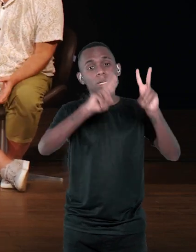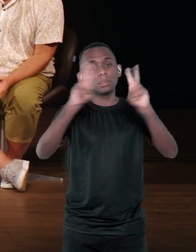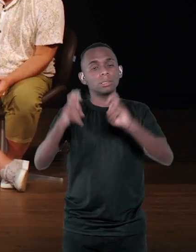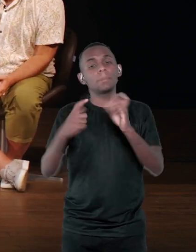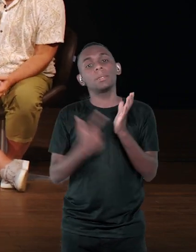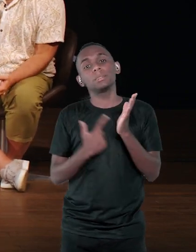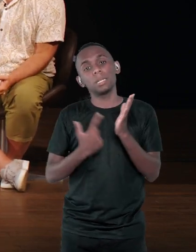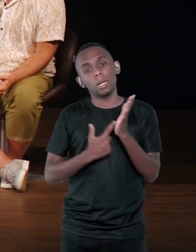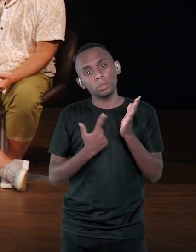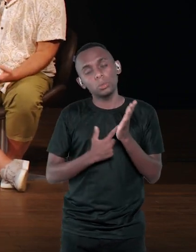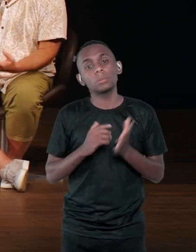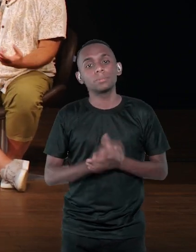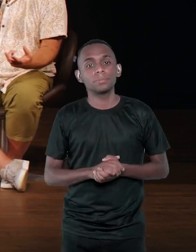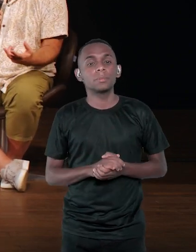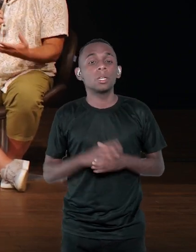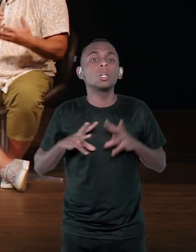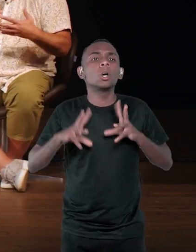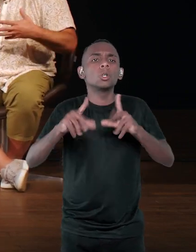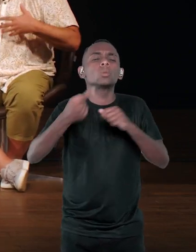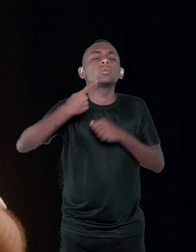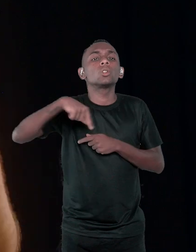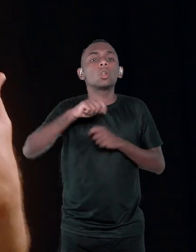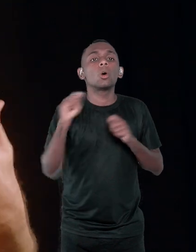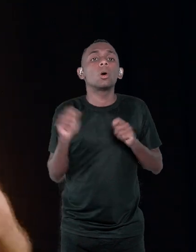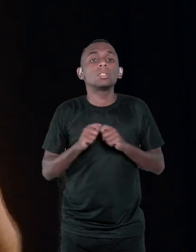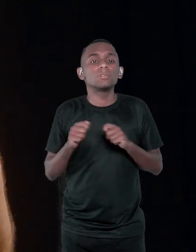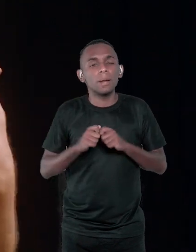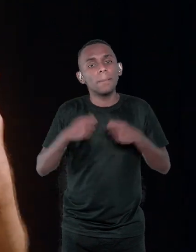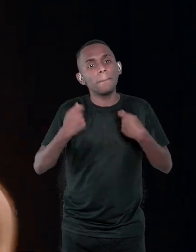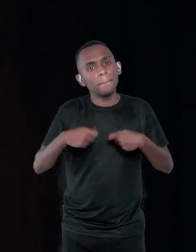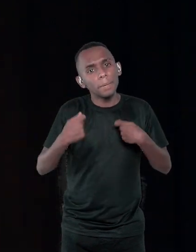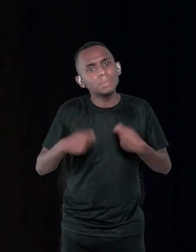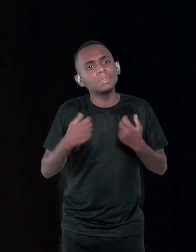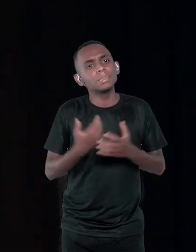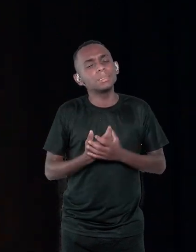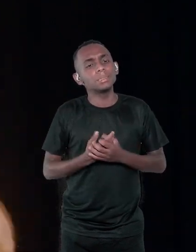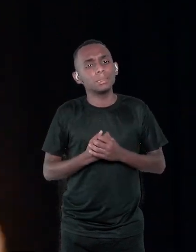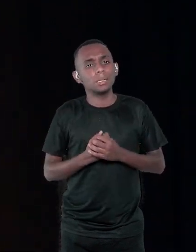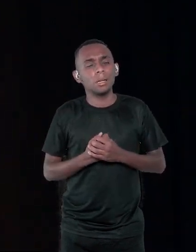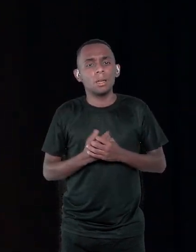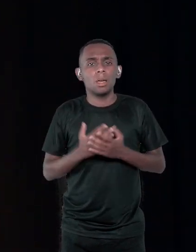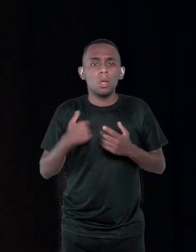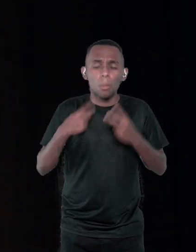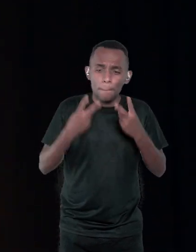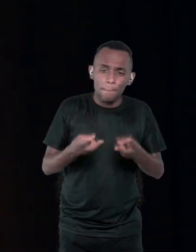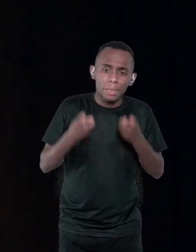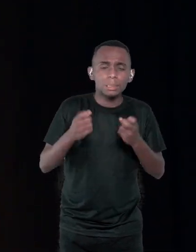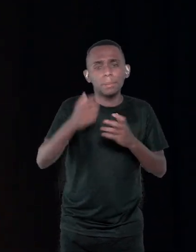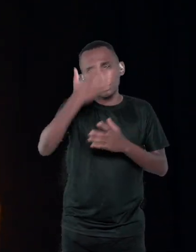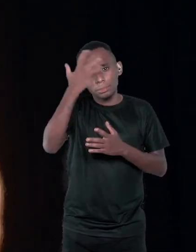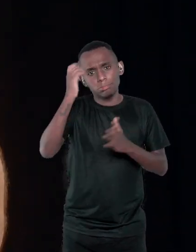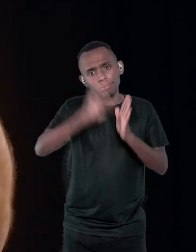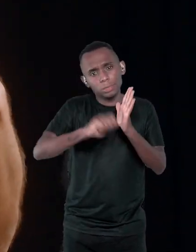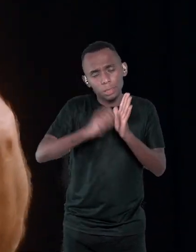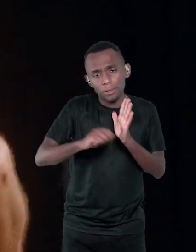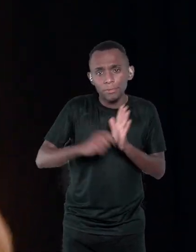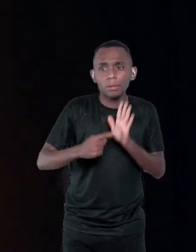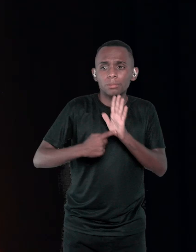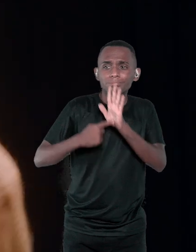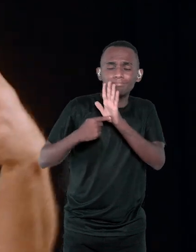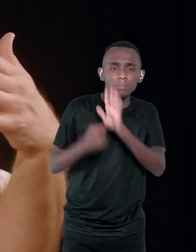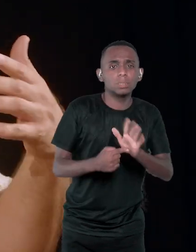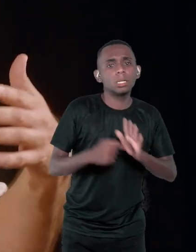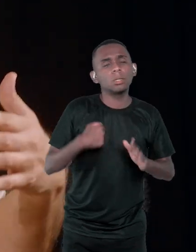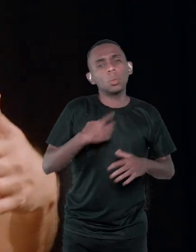tudo que a gente faz tem que ter todas as coisas, todos os livros que eu vejo, os autores incríveis que o Afonso traz, quem